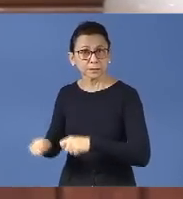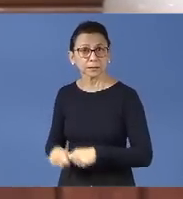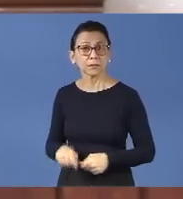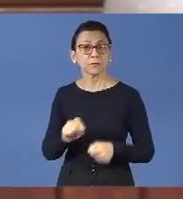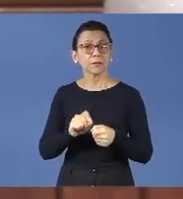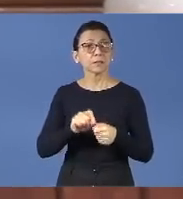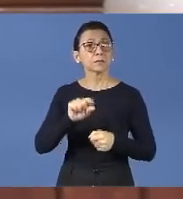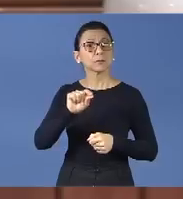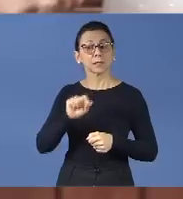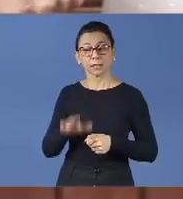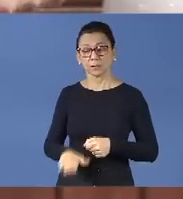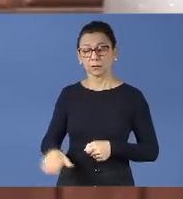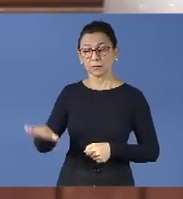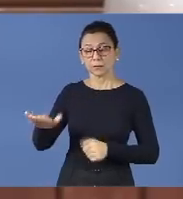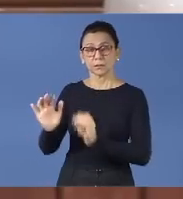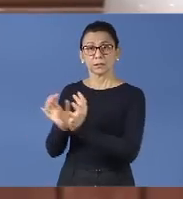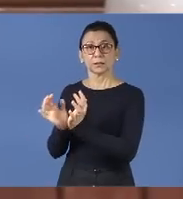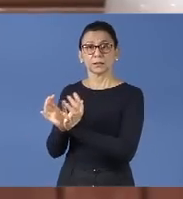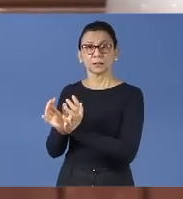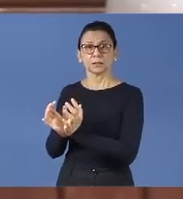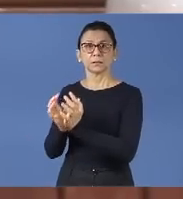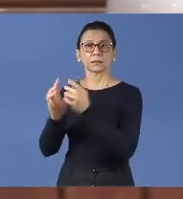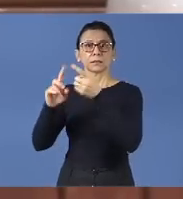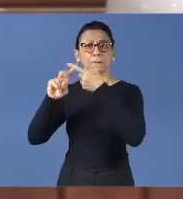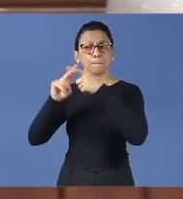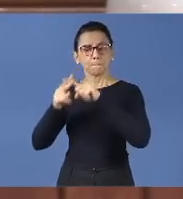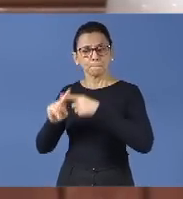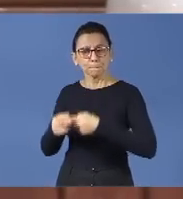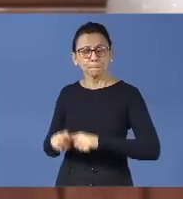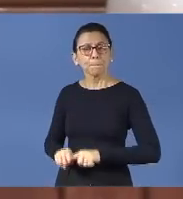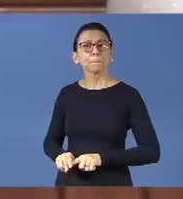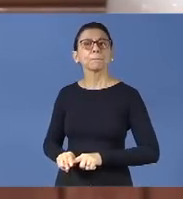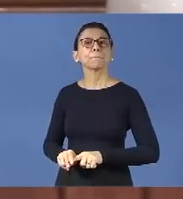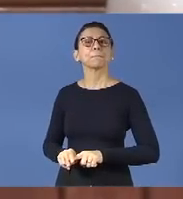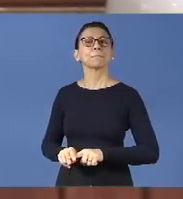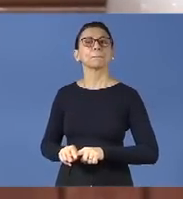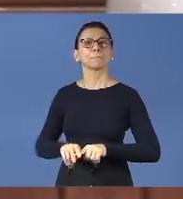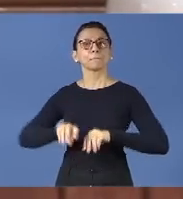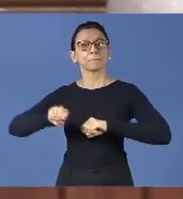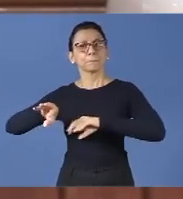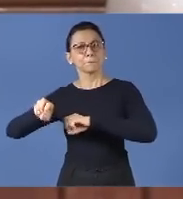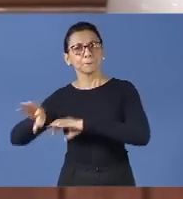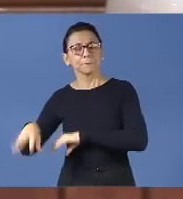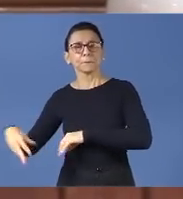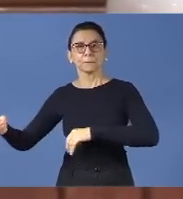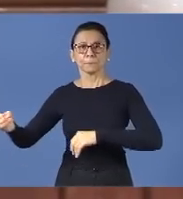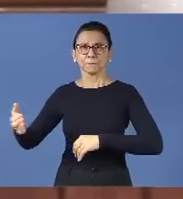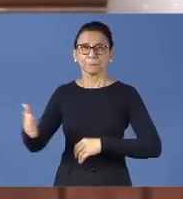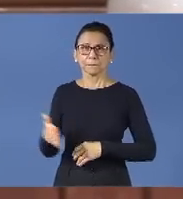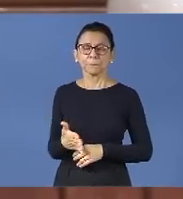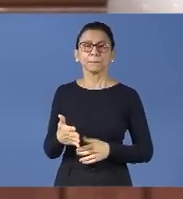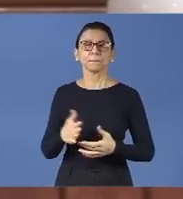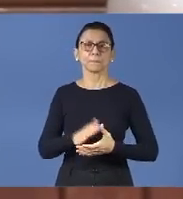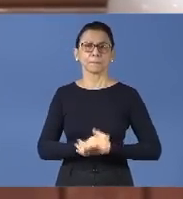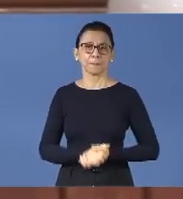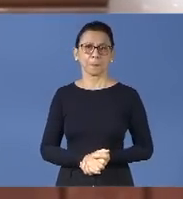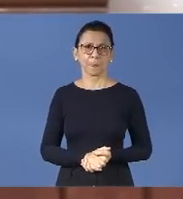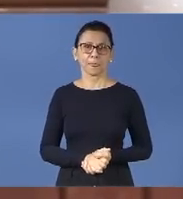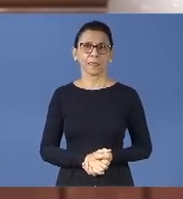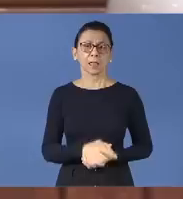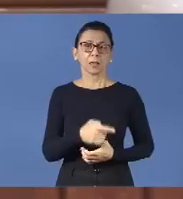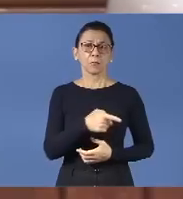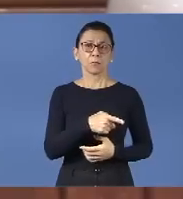crianças? Restaurando. Porque há uma perda, há um evangelho que